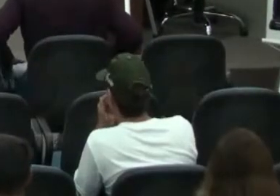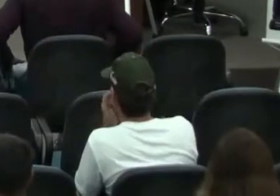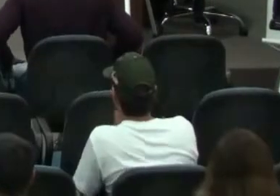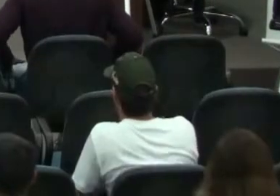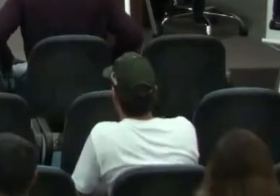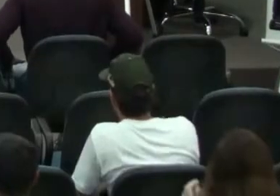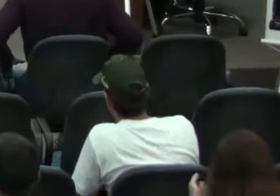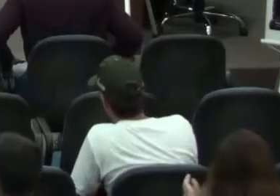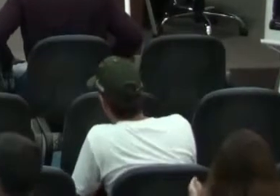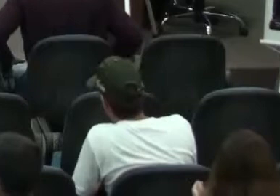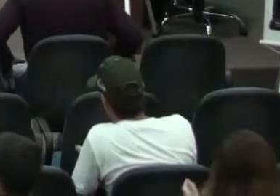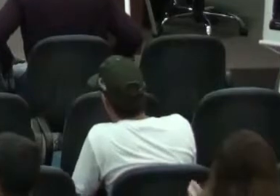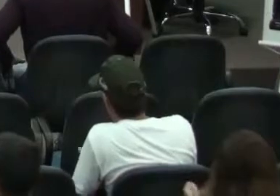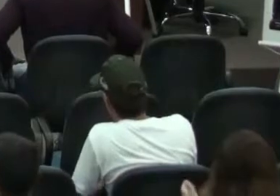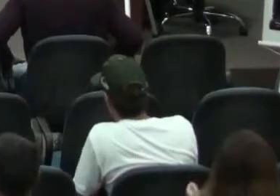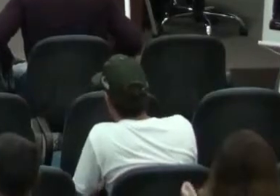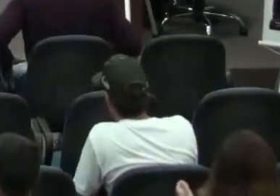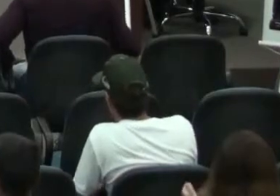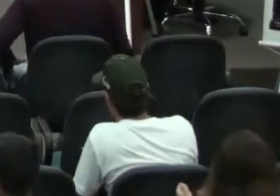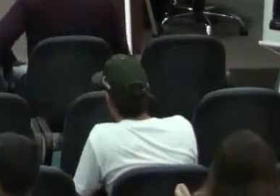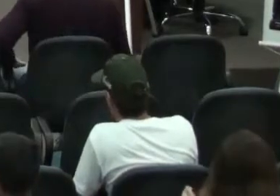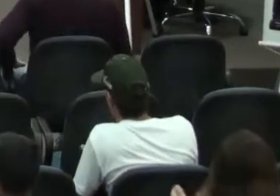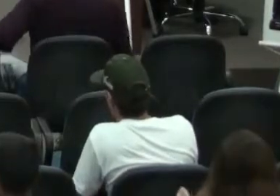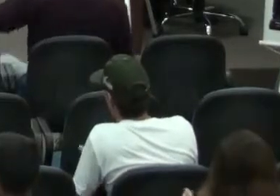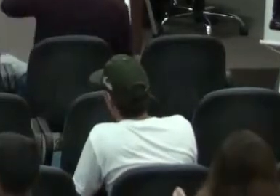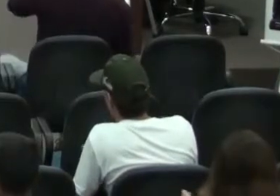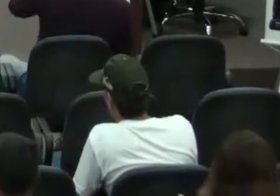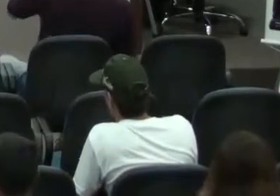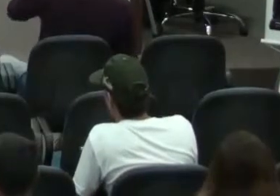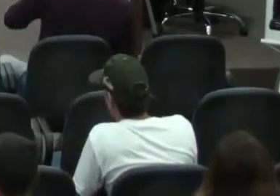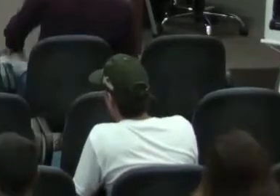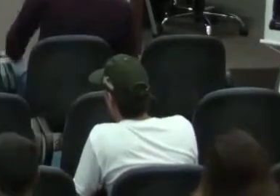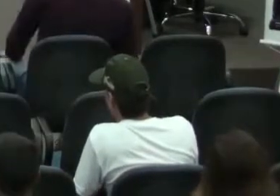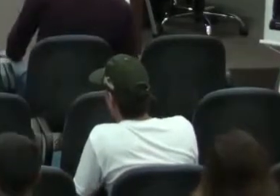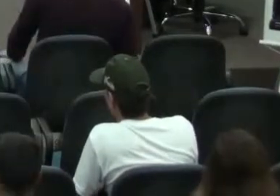Eu vou pedir realmente uma salva de palmas,